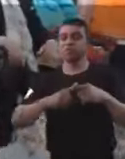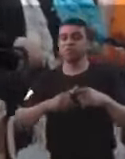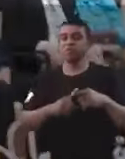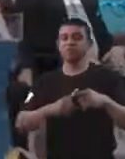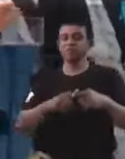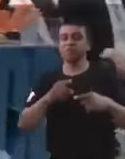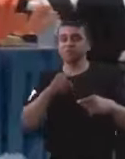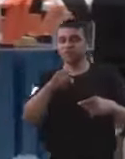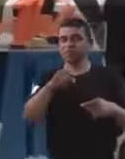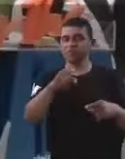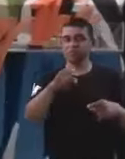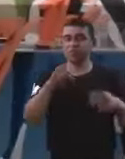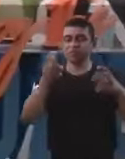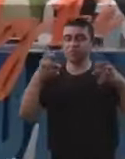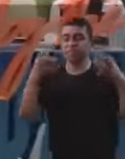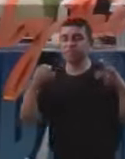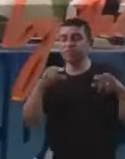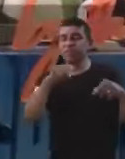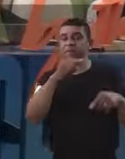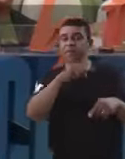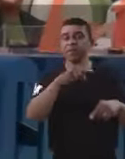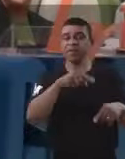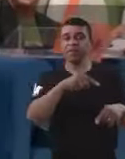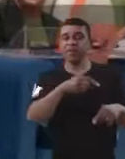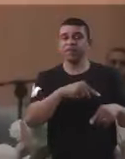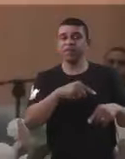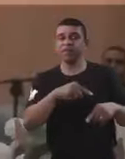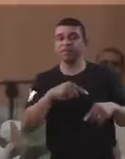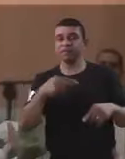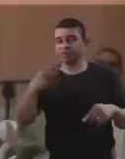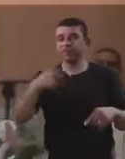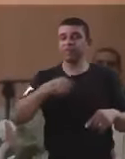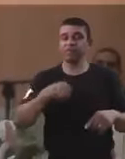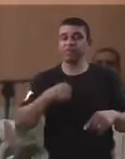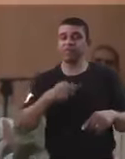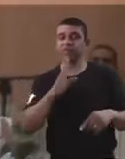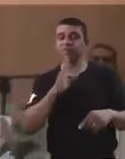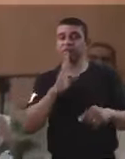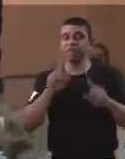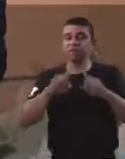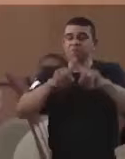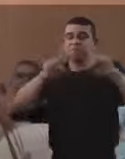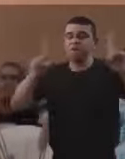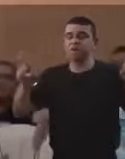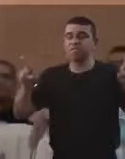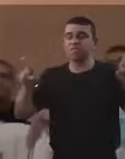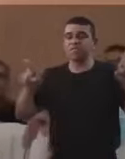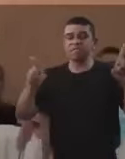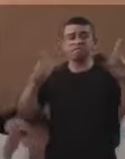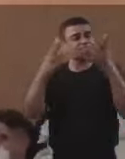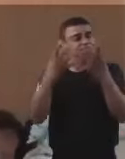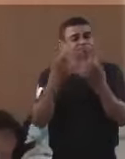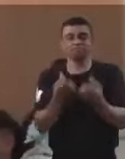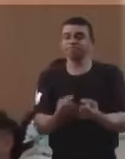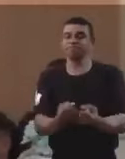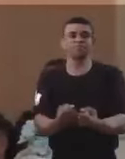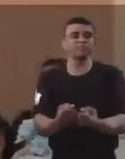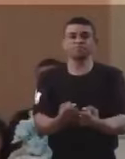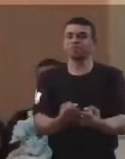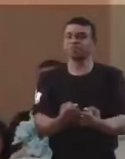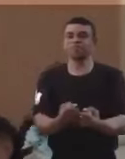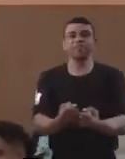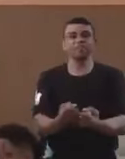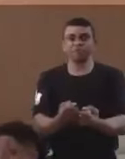como... E Judas, Judinha, Mateus 26, Jesus disse assim, ó, um dentre vós vai me